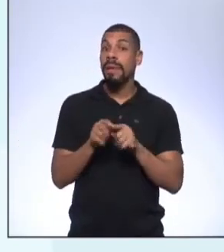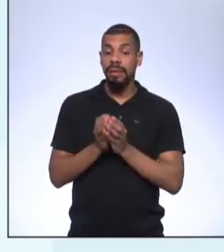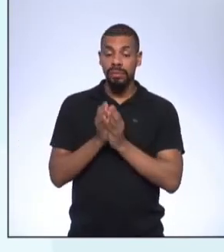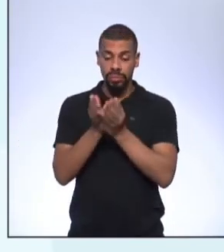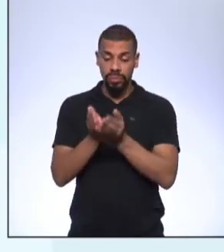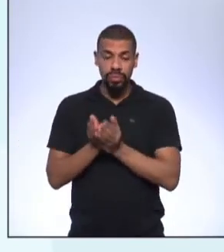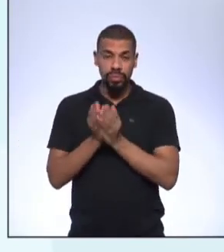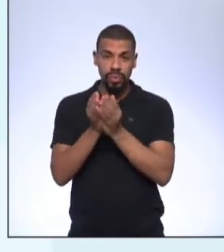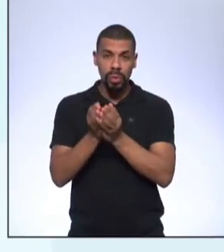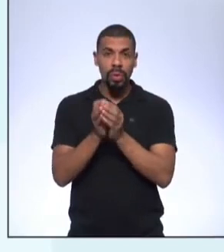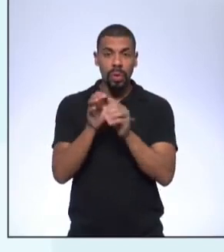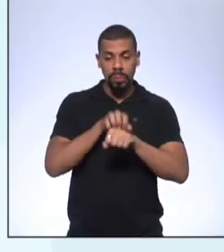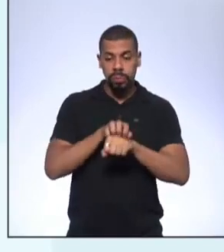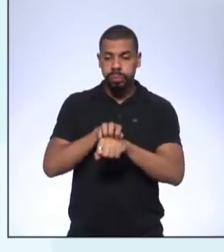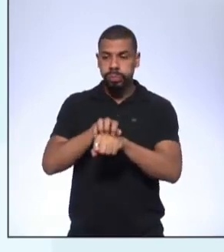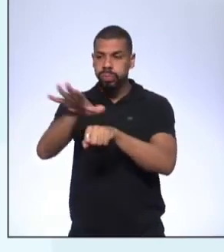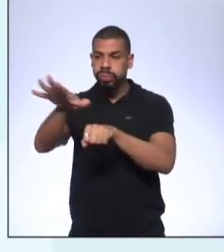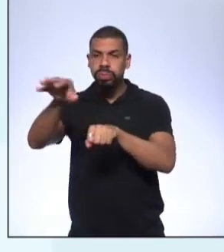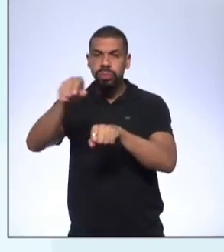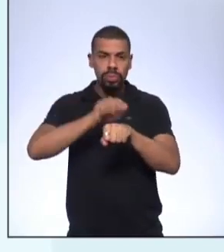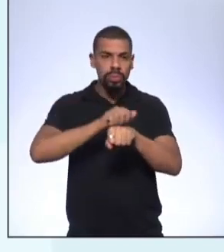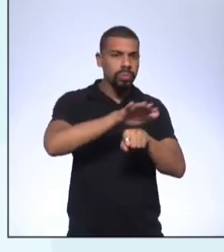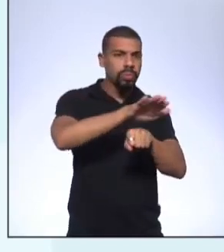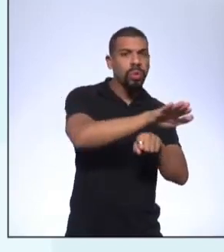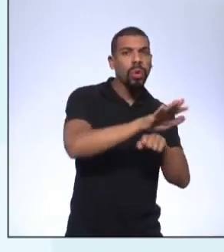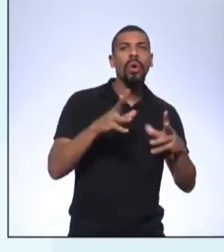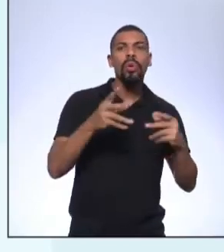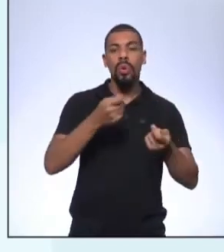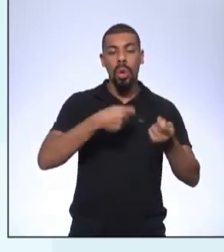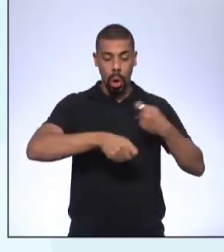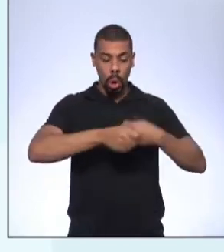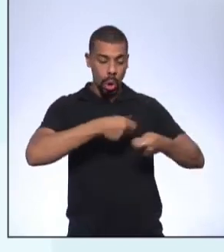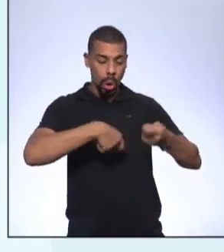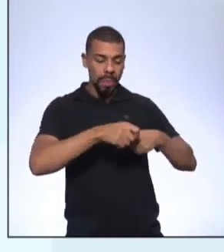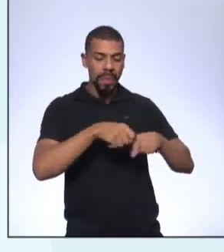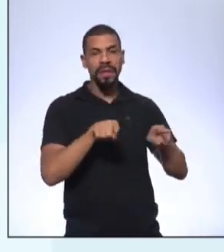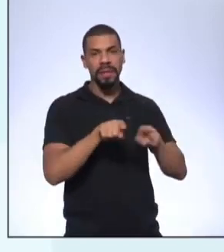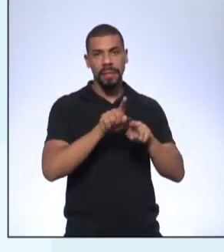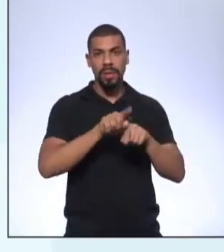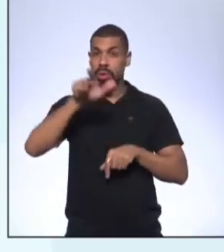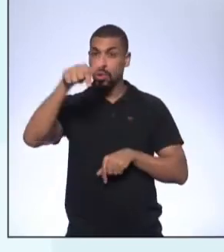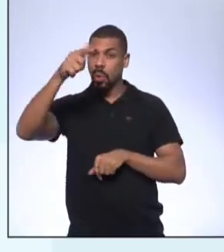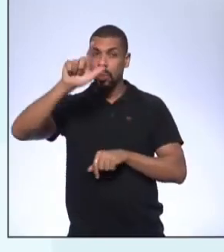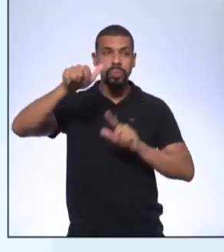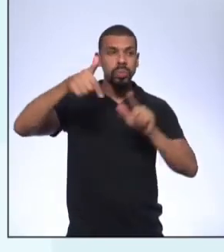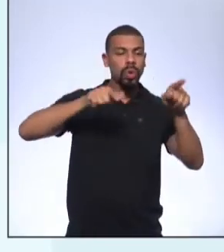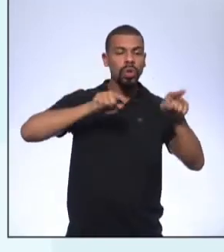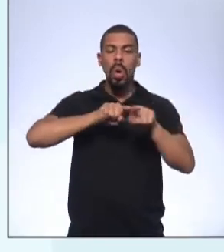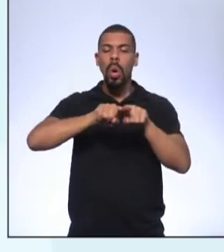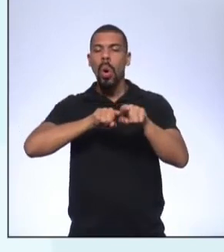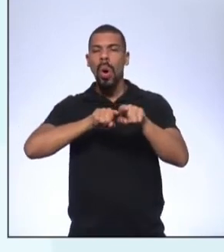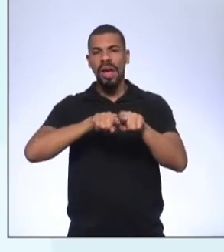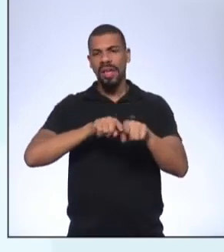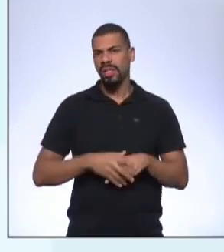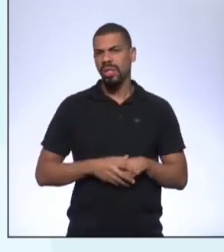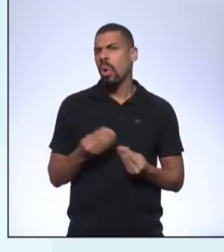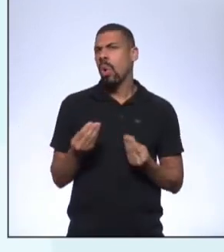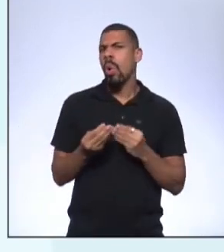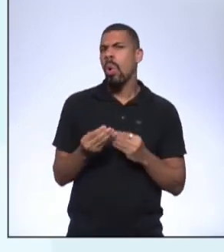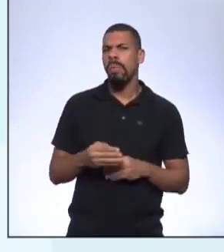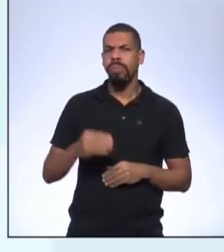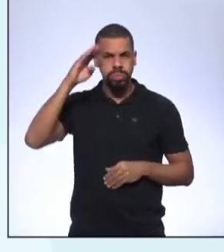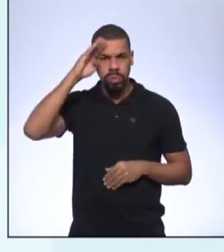desses produtos, né? Para proteger a nossa economia da concorrência. Mas como é que protege? É com guardas?